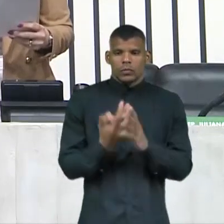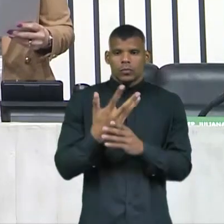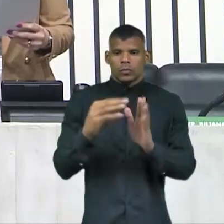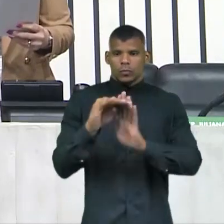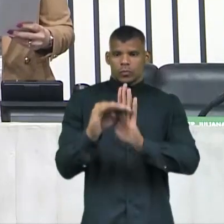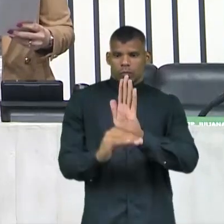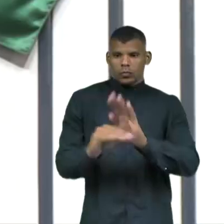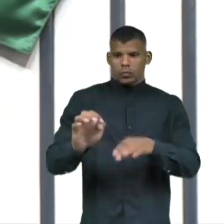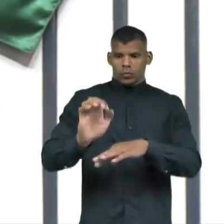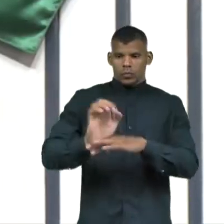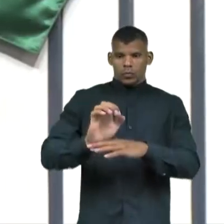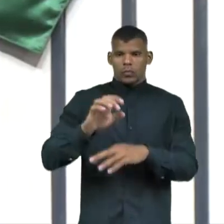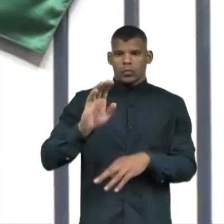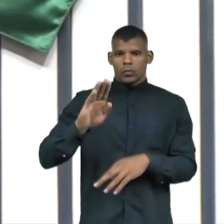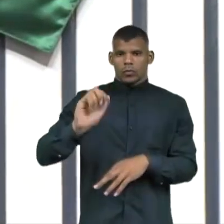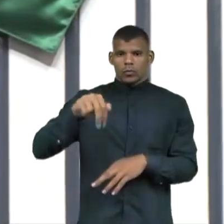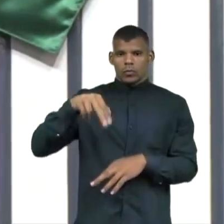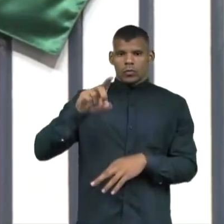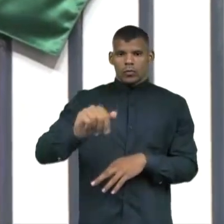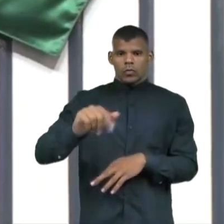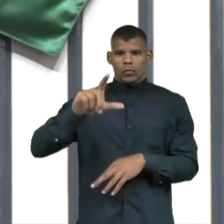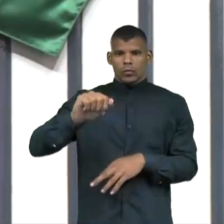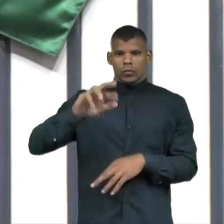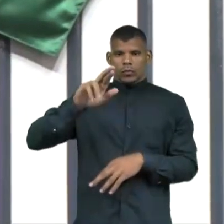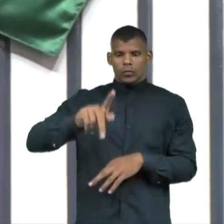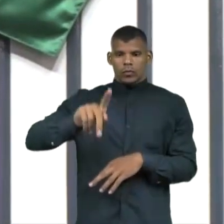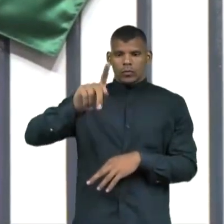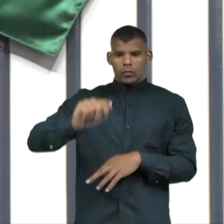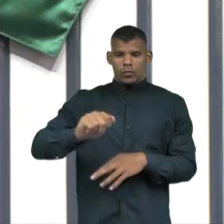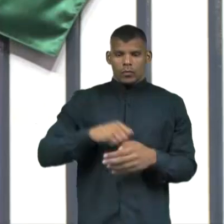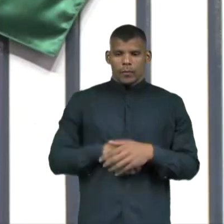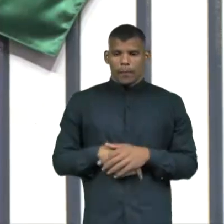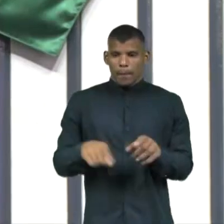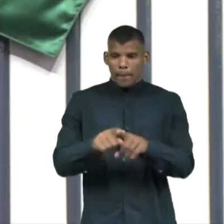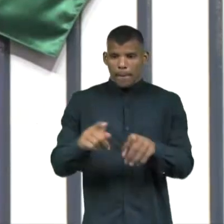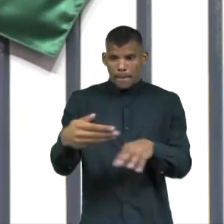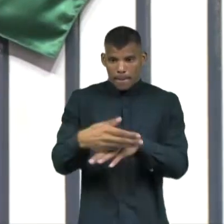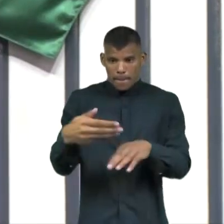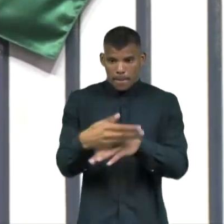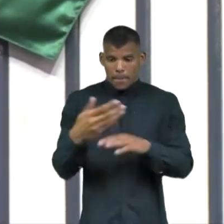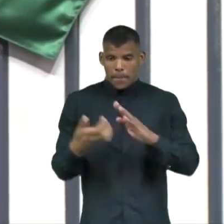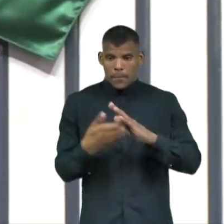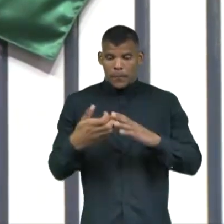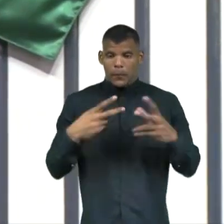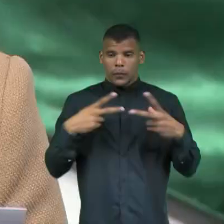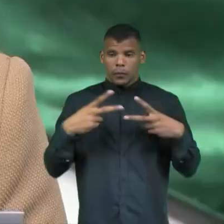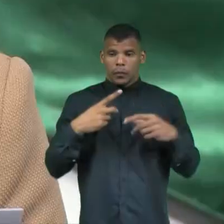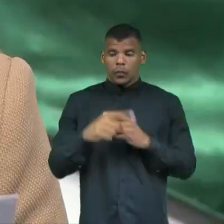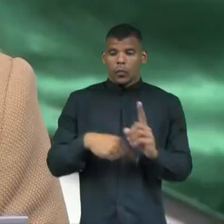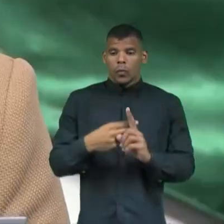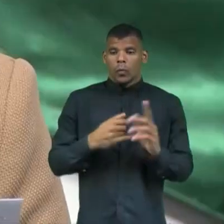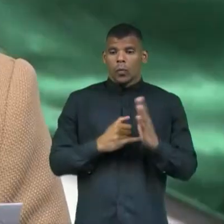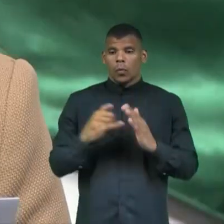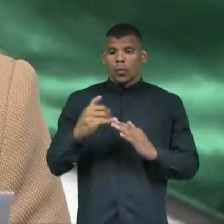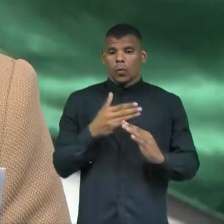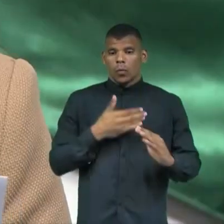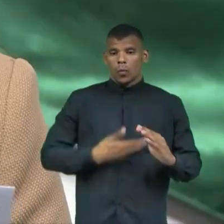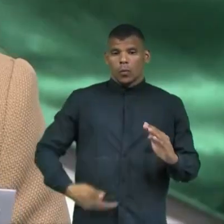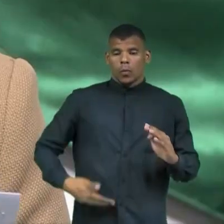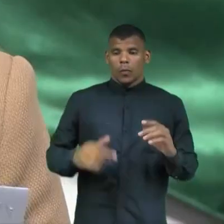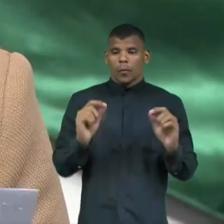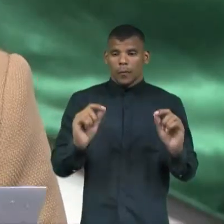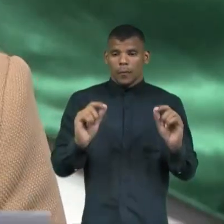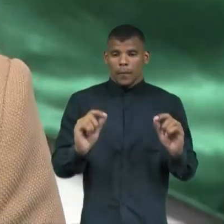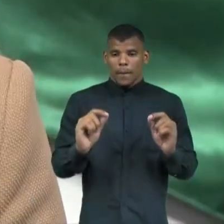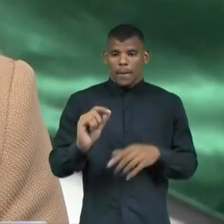Estadual de Banda Larga. Também dispõe sobre a participação de empresas privadas e órgãos públicos na exploração do